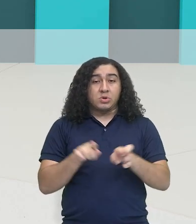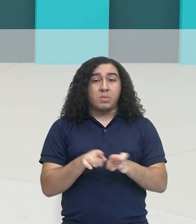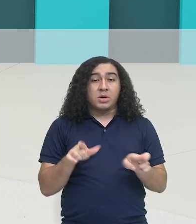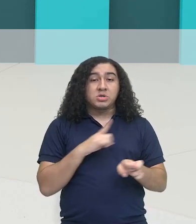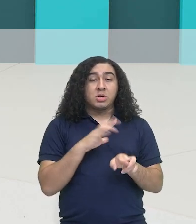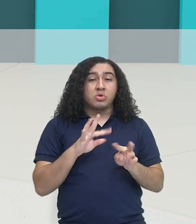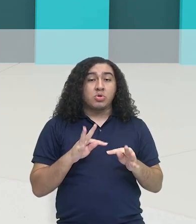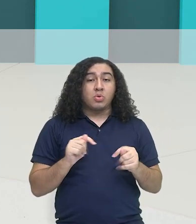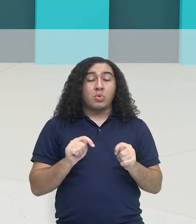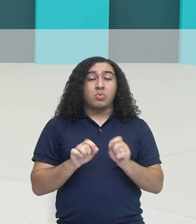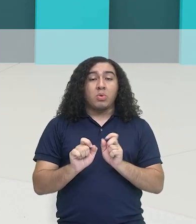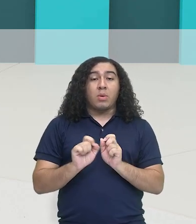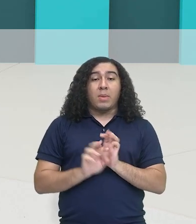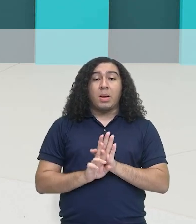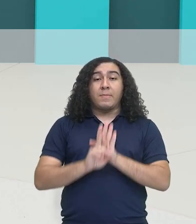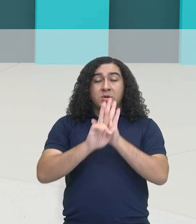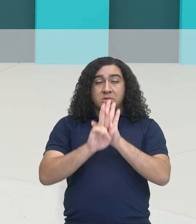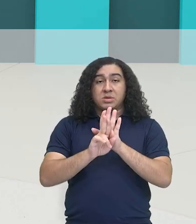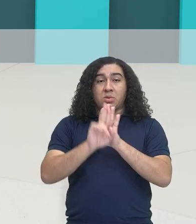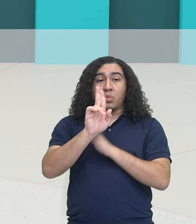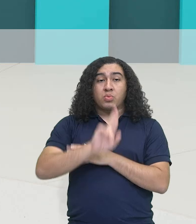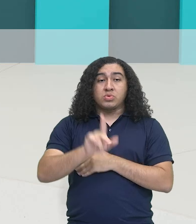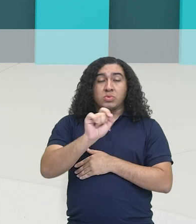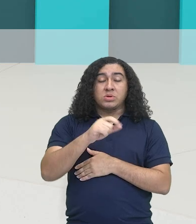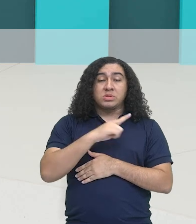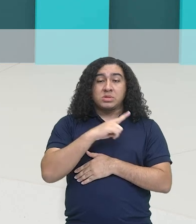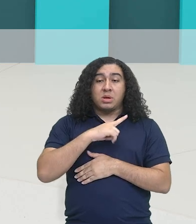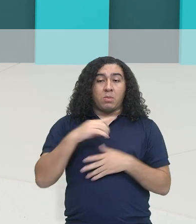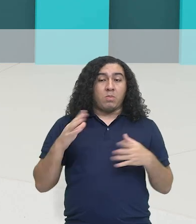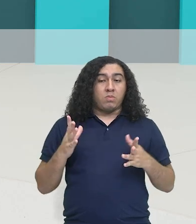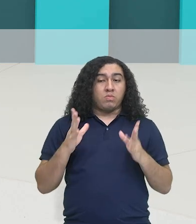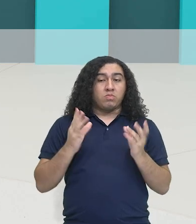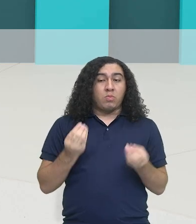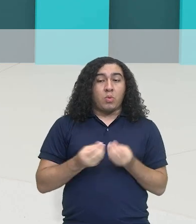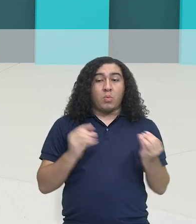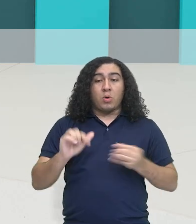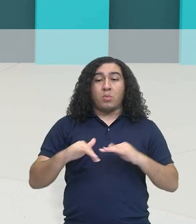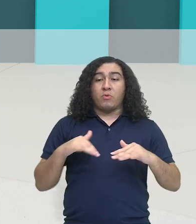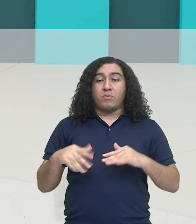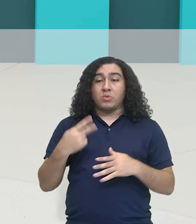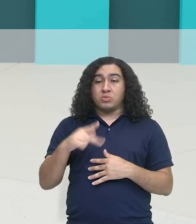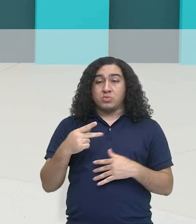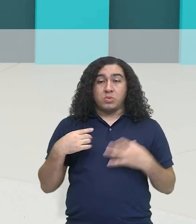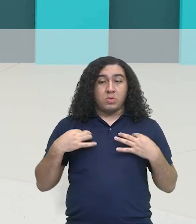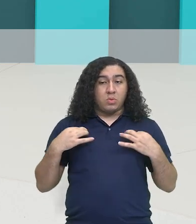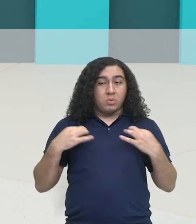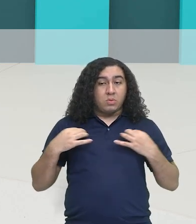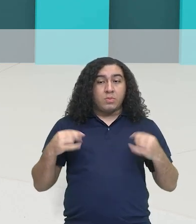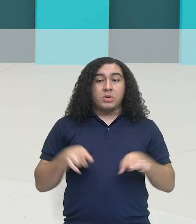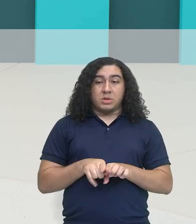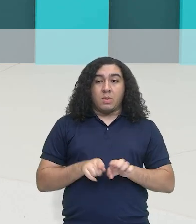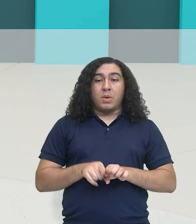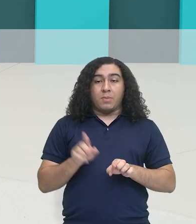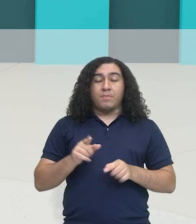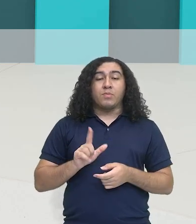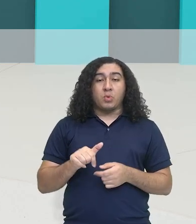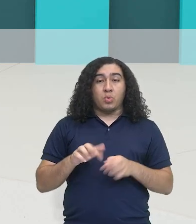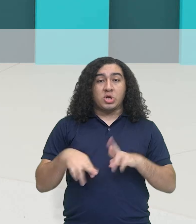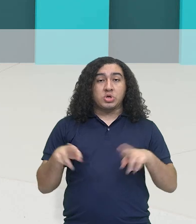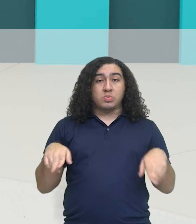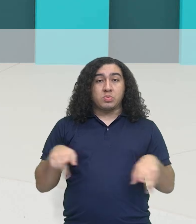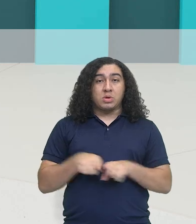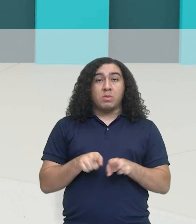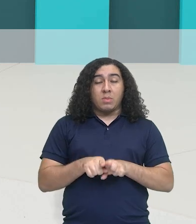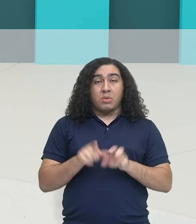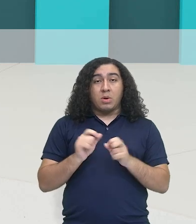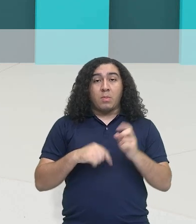uma representatividade, né? Através dos seus gestuais, através da sua vestimenta, através do seu ritmo e dos instrumentos